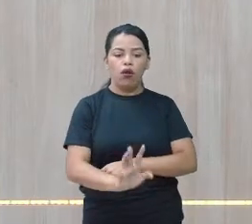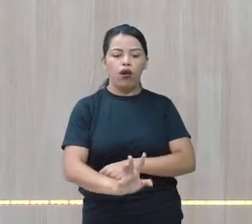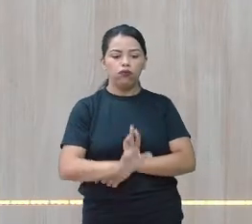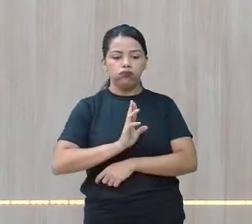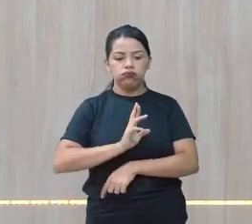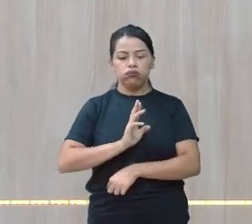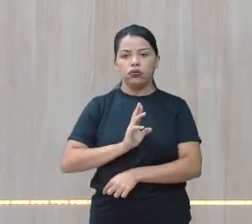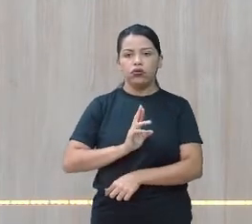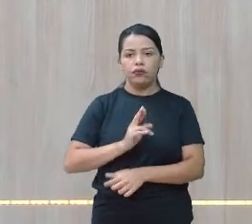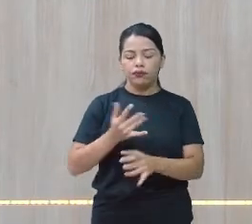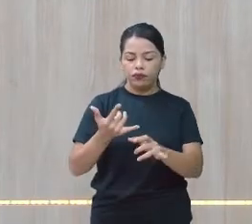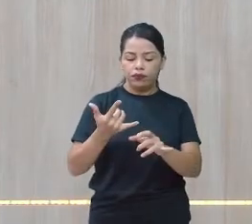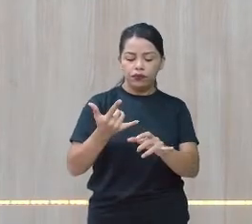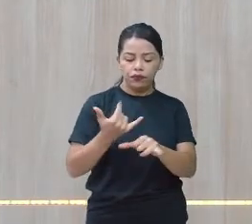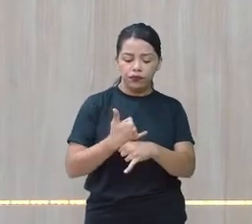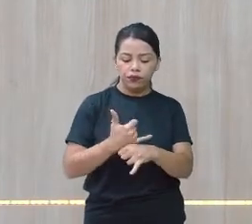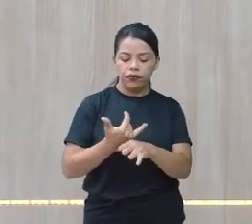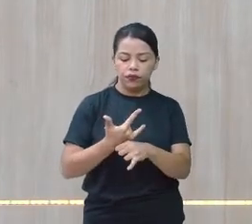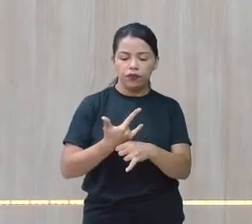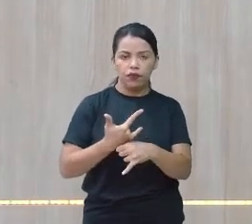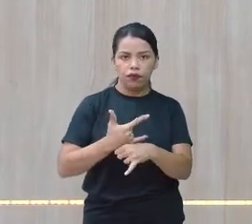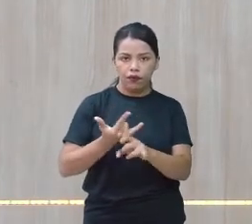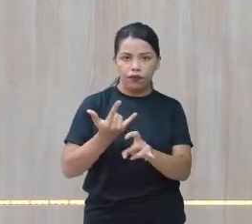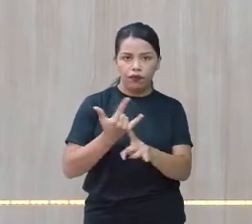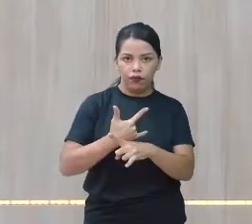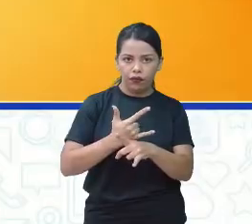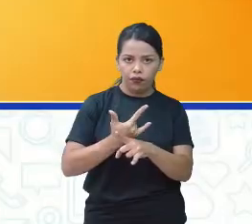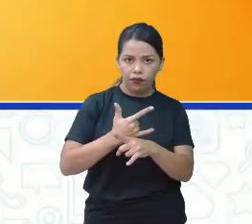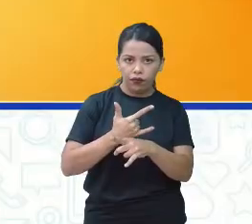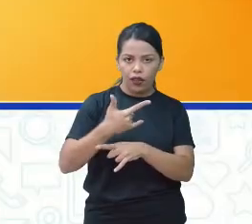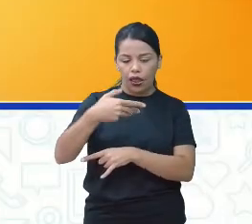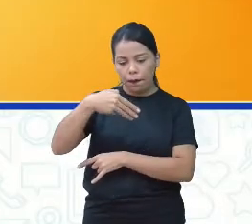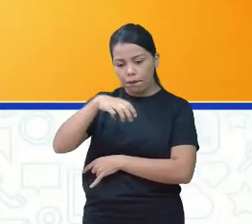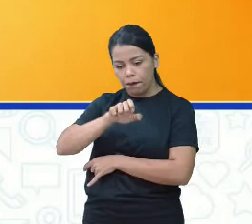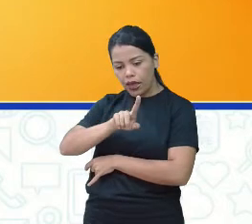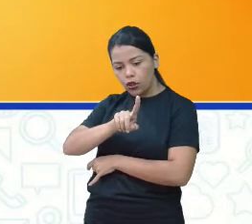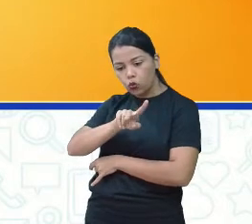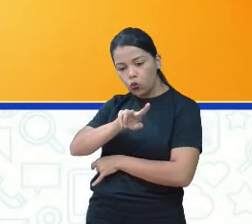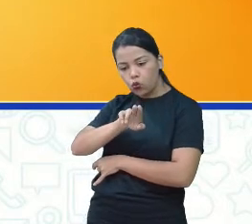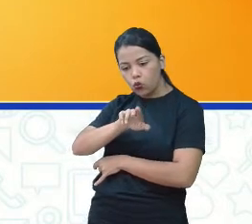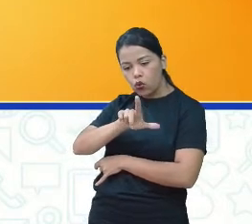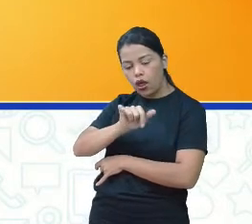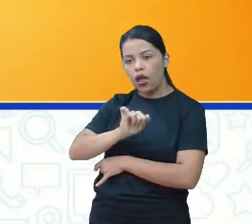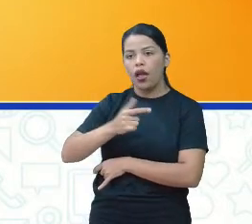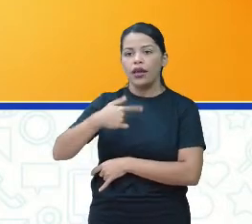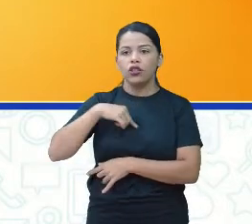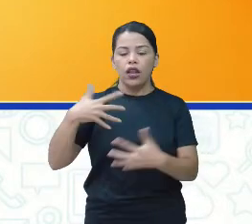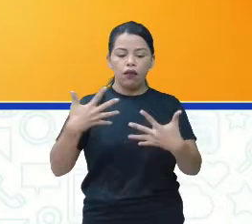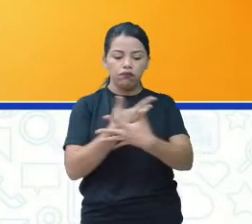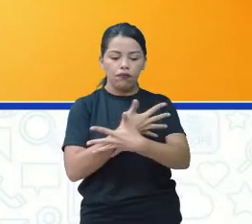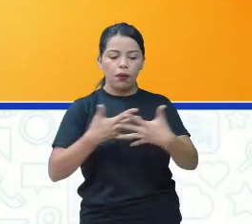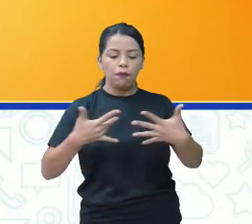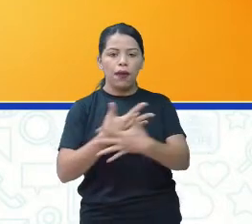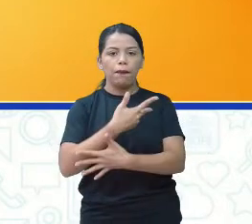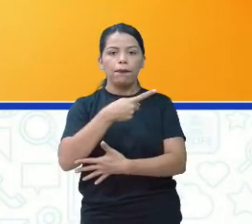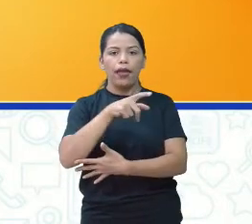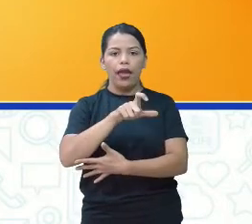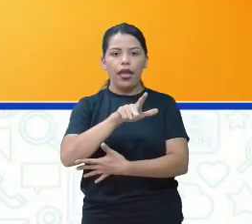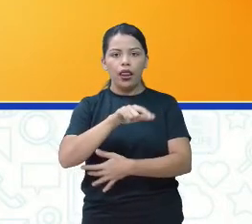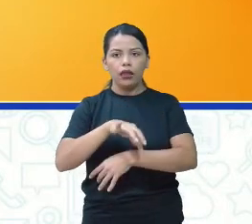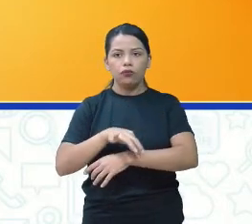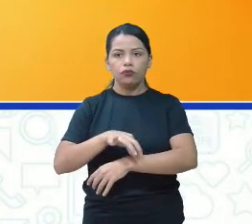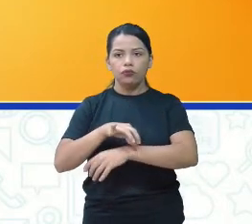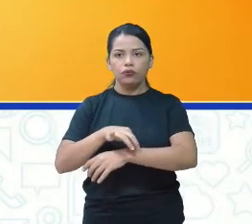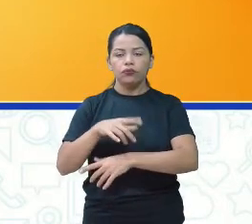medular. Então, o que é que eu tenho aí? Então, nesse esquema, né, eu tenho a pele, que através de